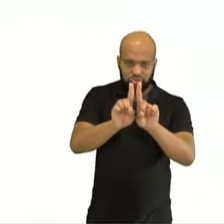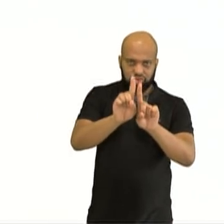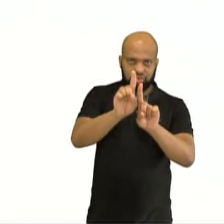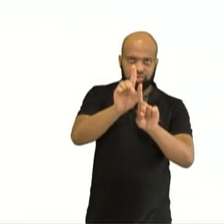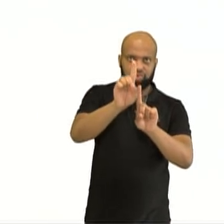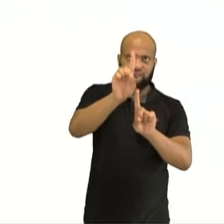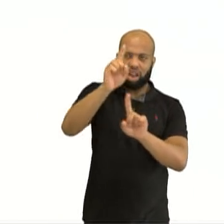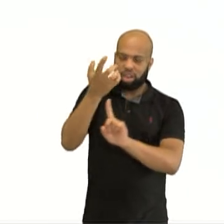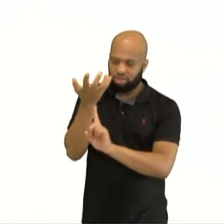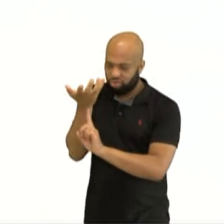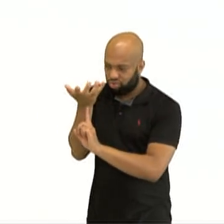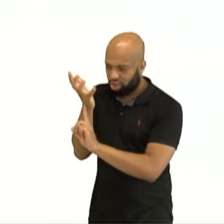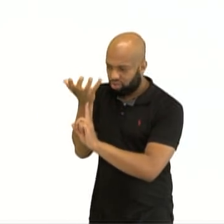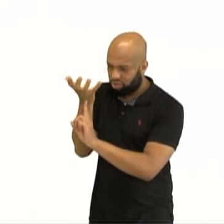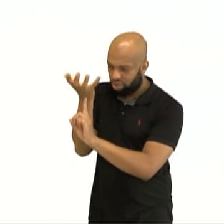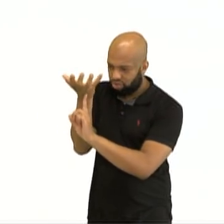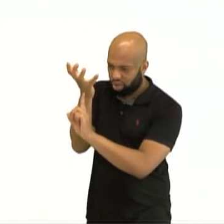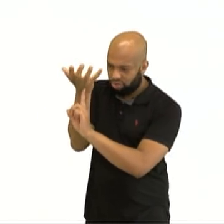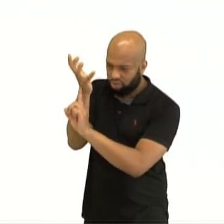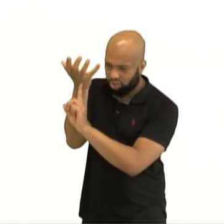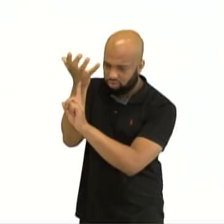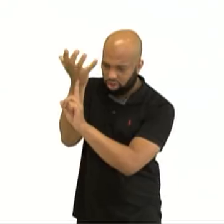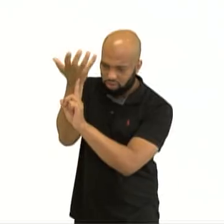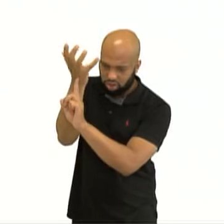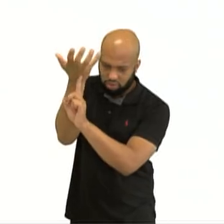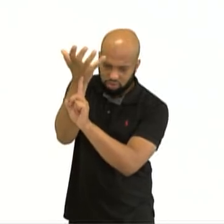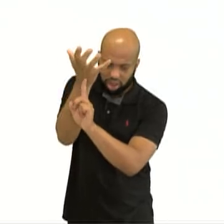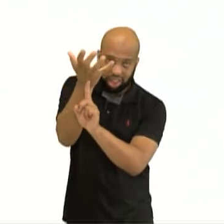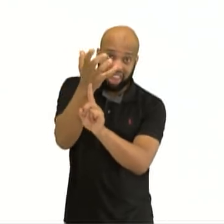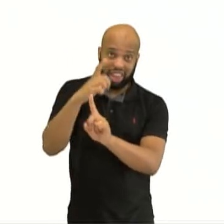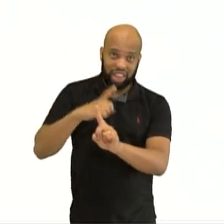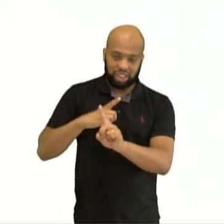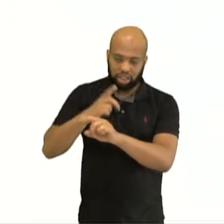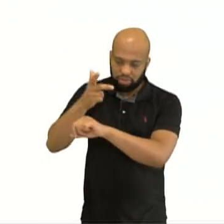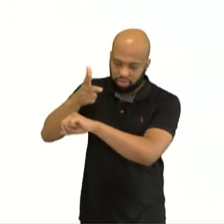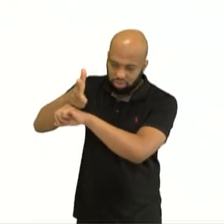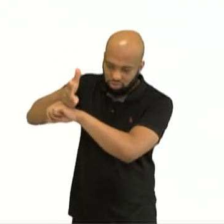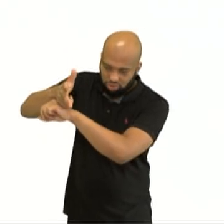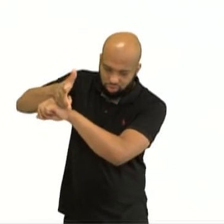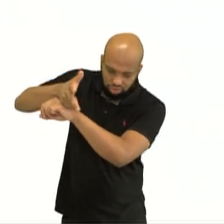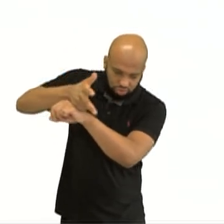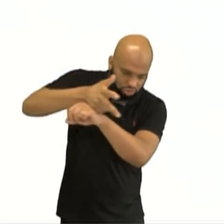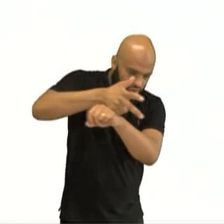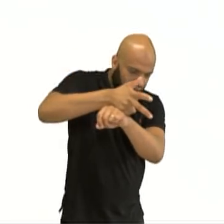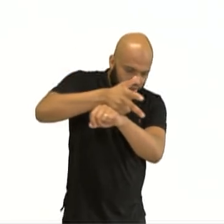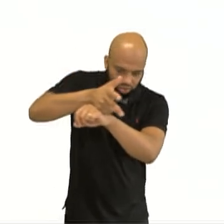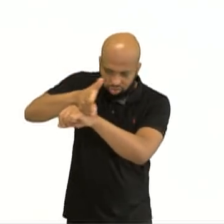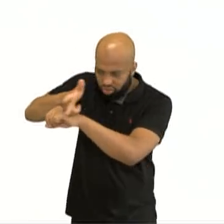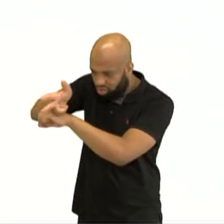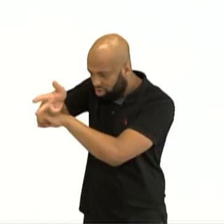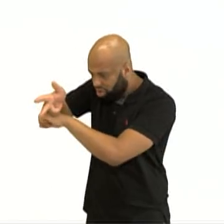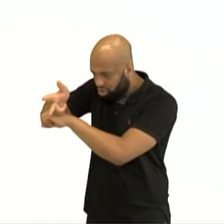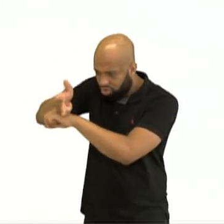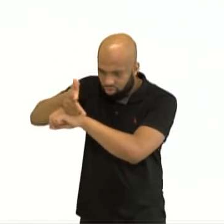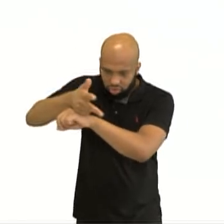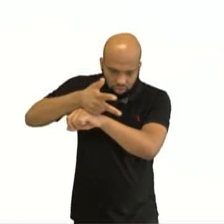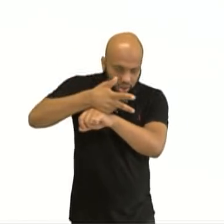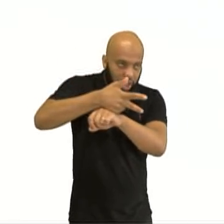algum objeto que tem uma câmera e faz esse registro. E percebam a